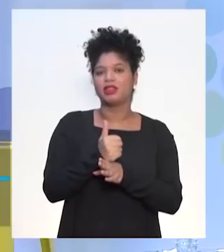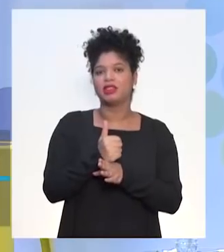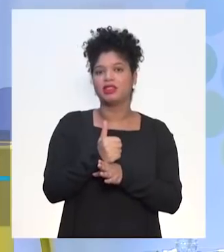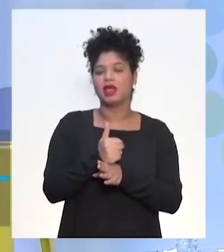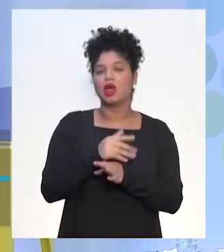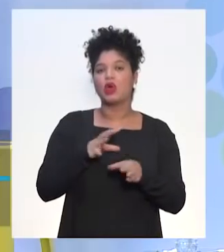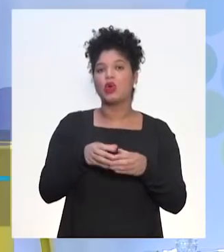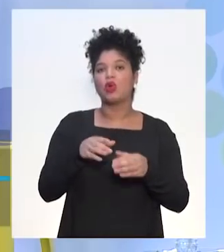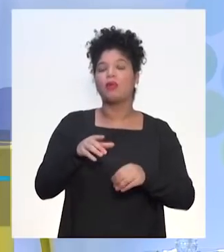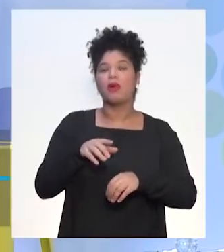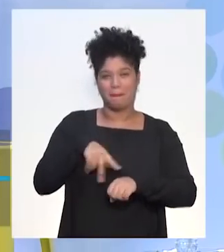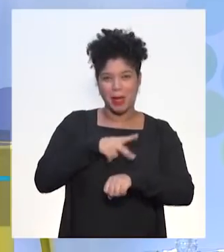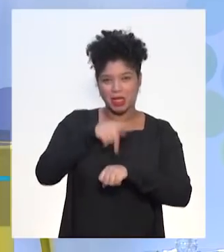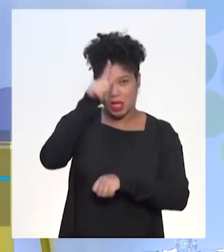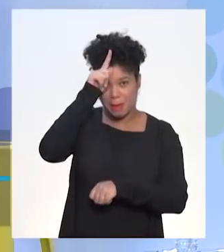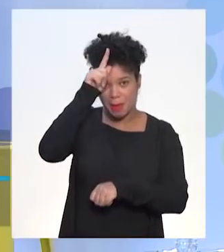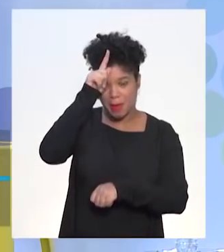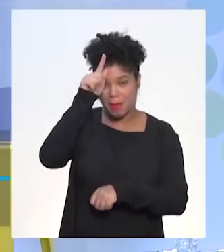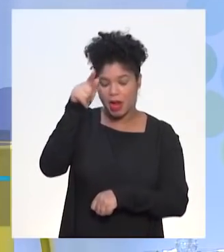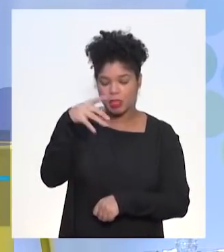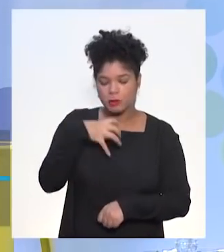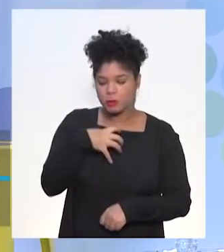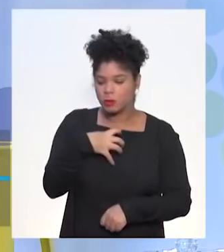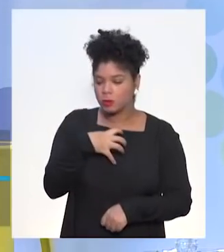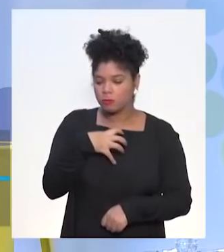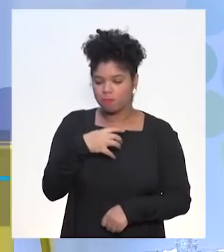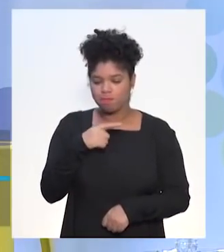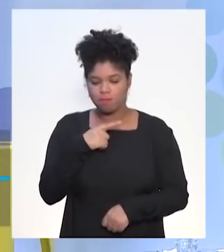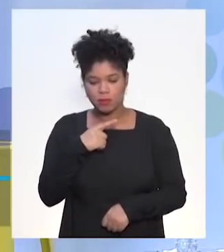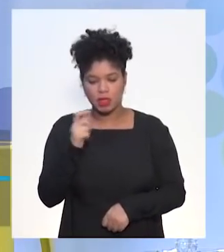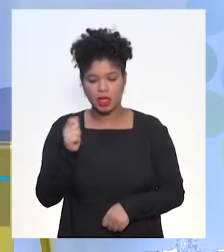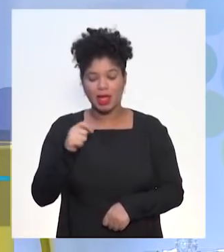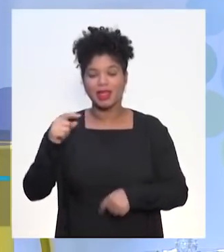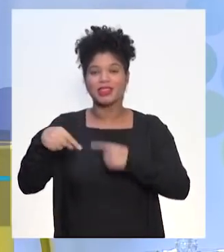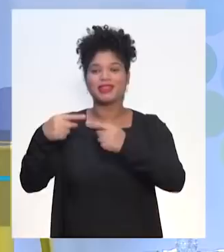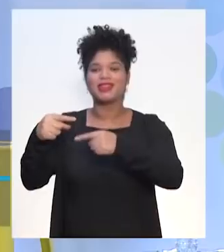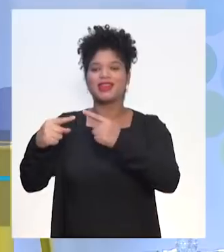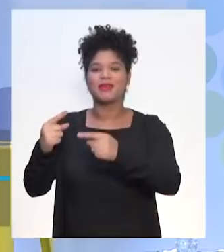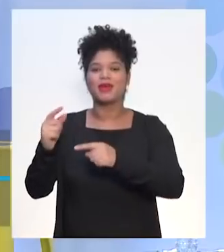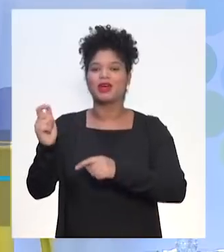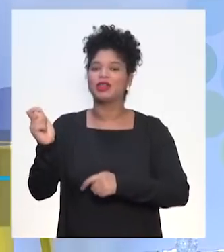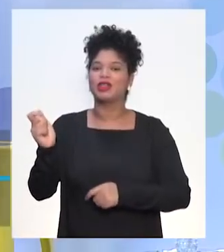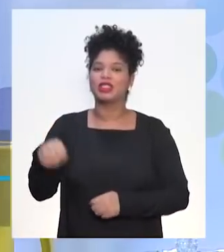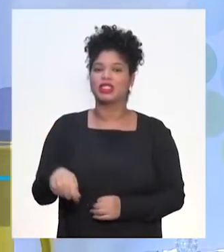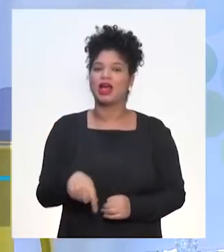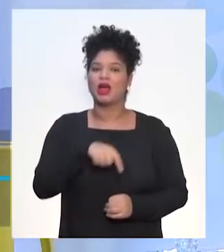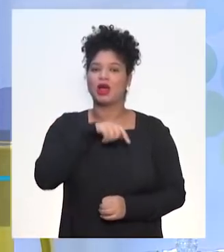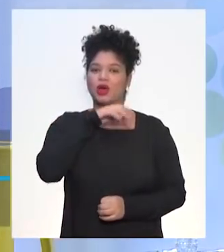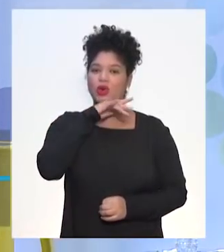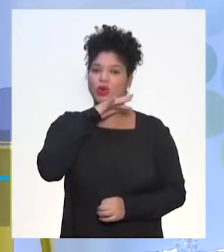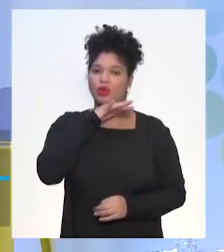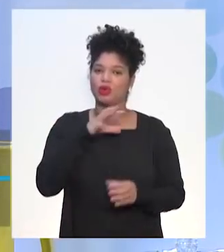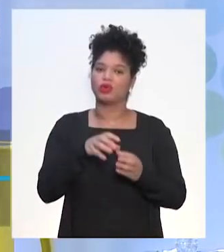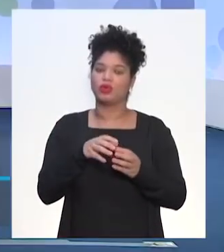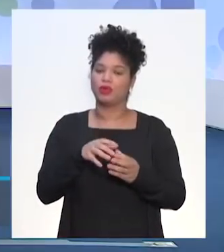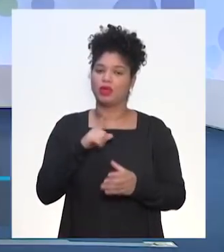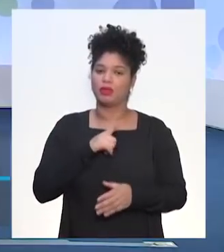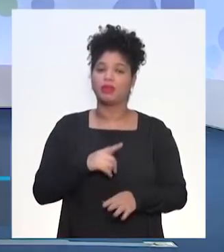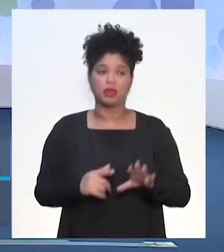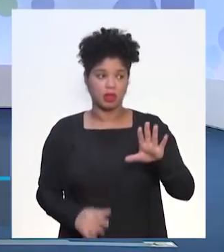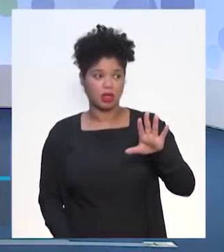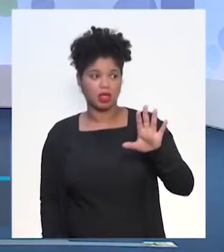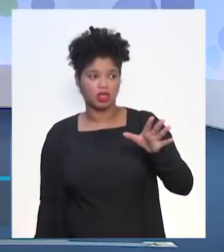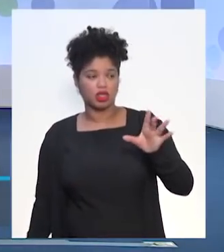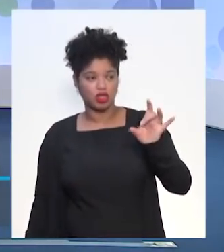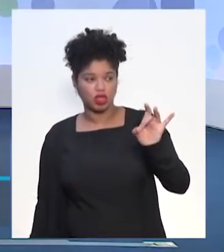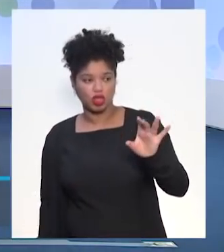sentimento, até digamos metafísico, que vai ser aproveitado depois, infelizmente, pelos nazistas. Professor, eu só queria fazer